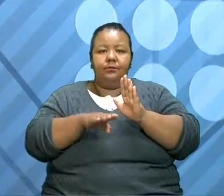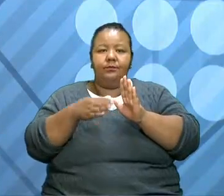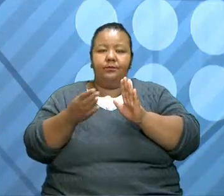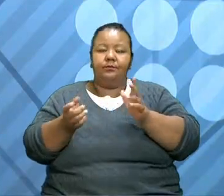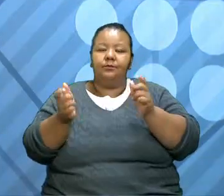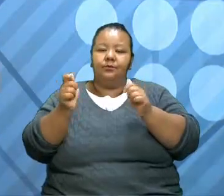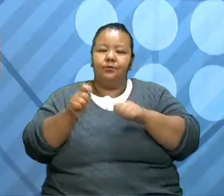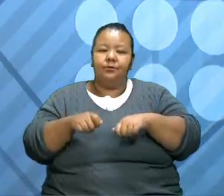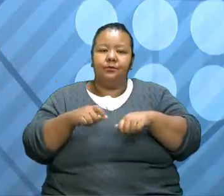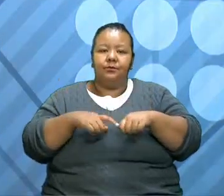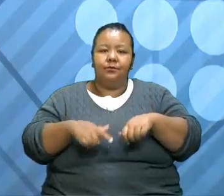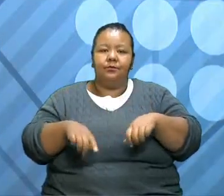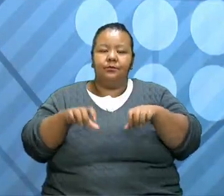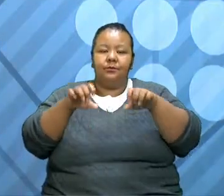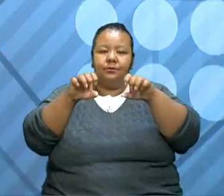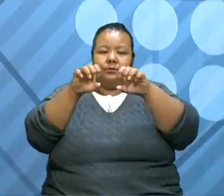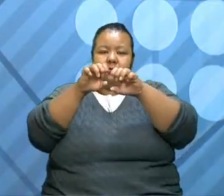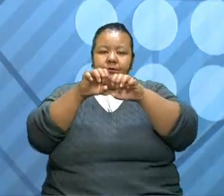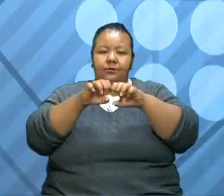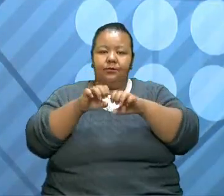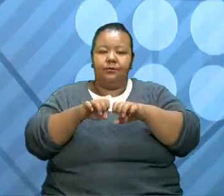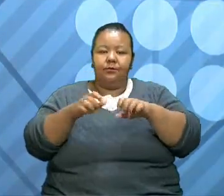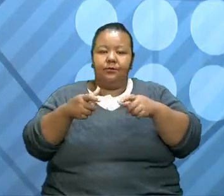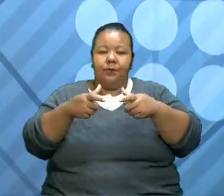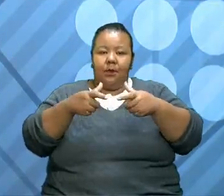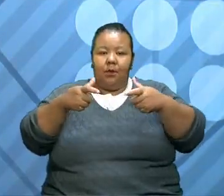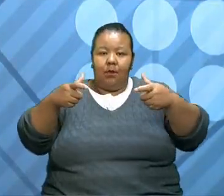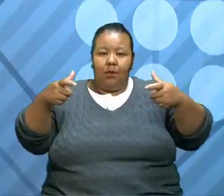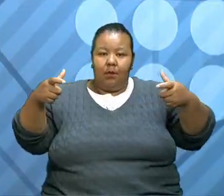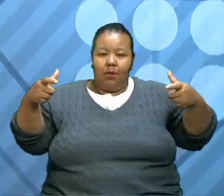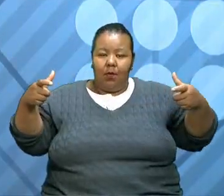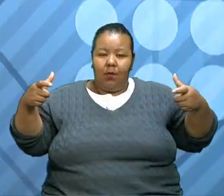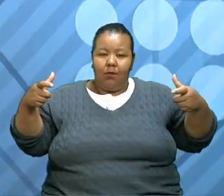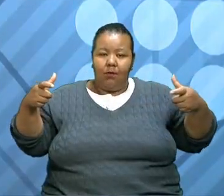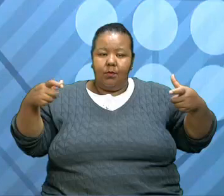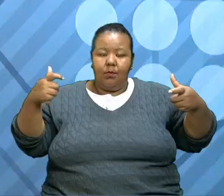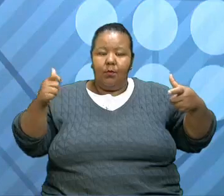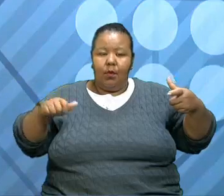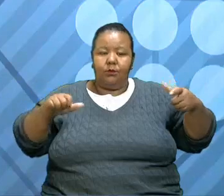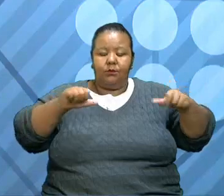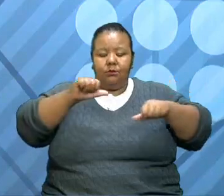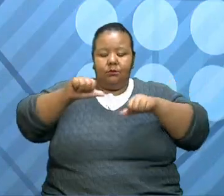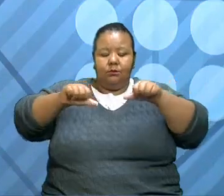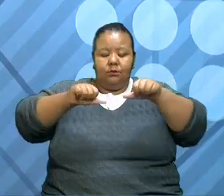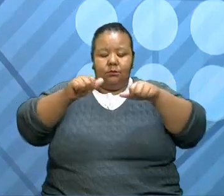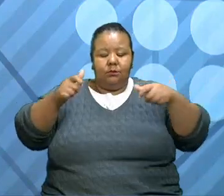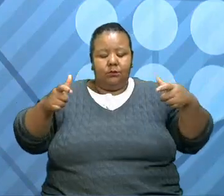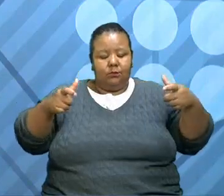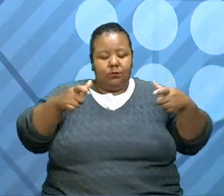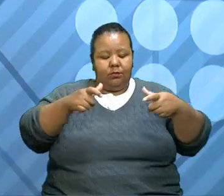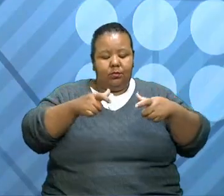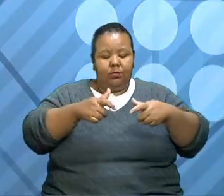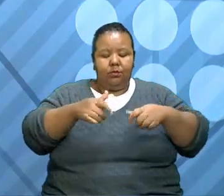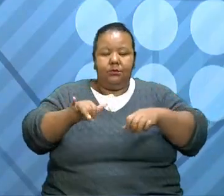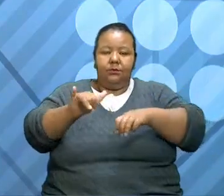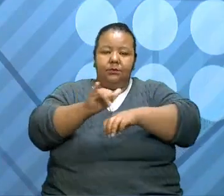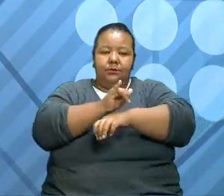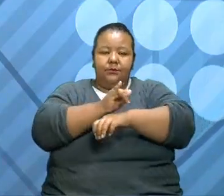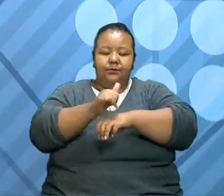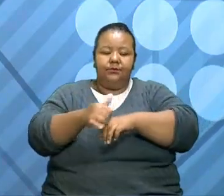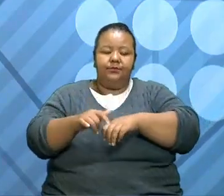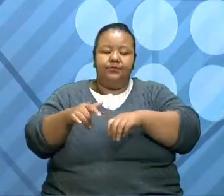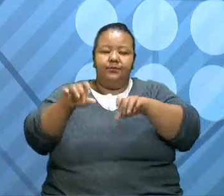eu posso ter uma estrutura macro, enorme, partindo com uma estrutura pequenininha. Então, aqui no meu estratégico, eu tenho uma